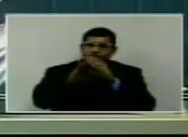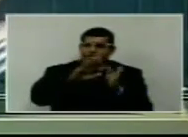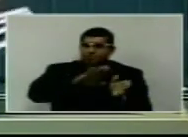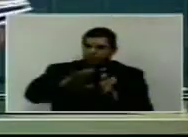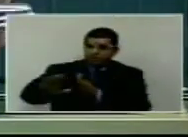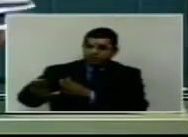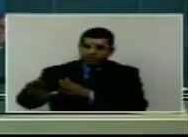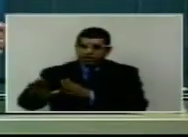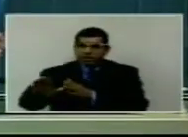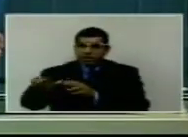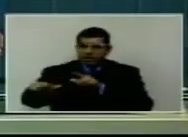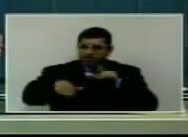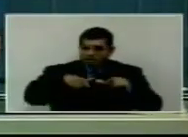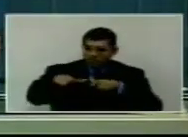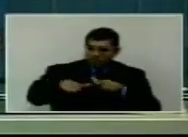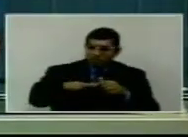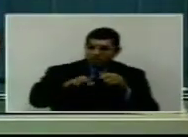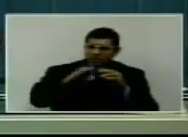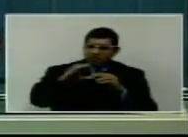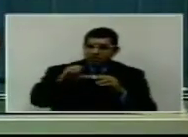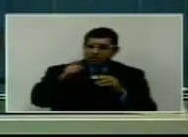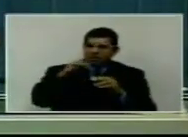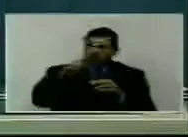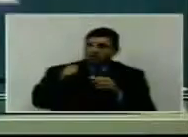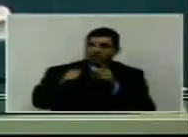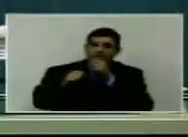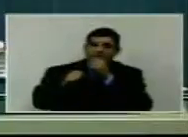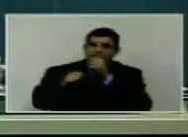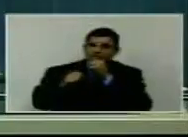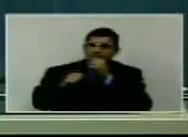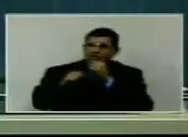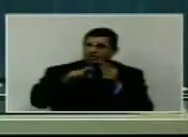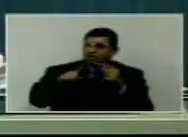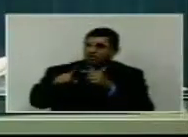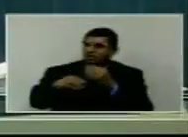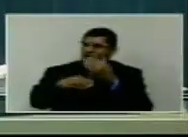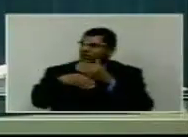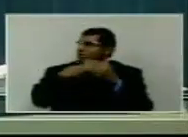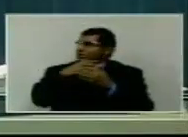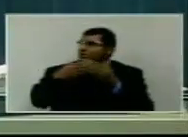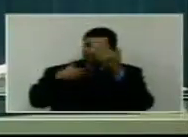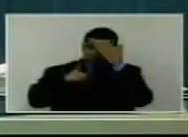deixar em condições de operação a captadora de água lá da Ponta das Lajes. Muito obrigado, senhor presidente.